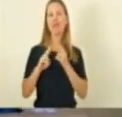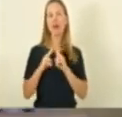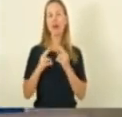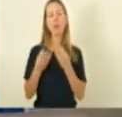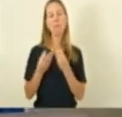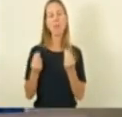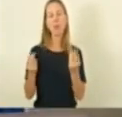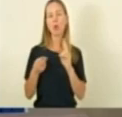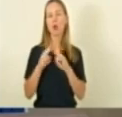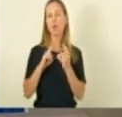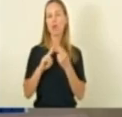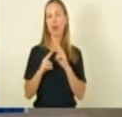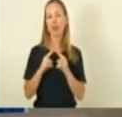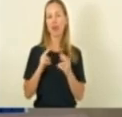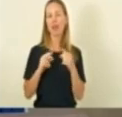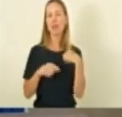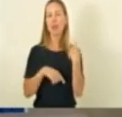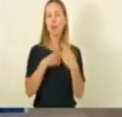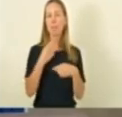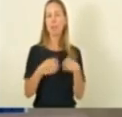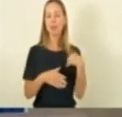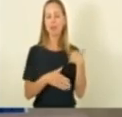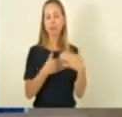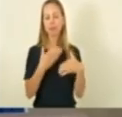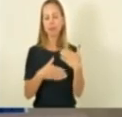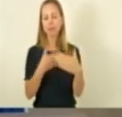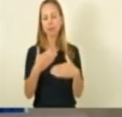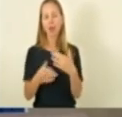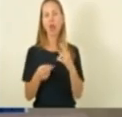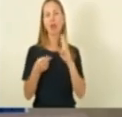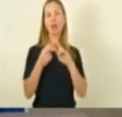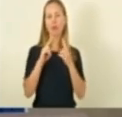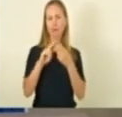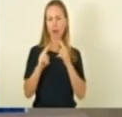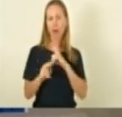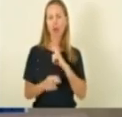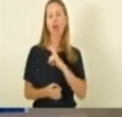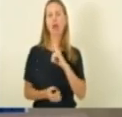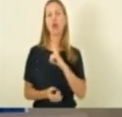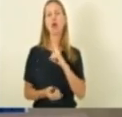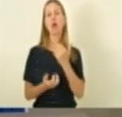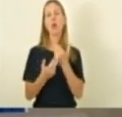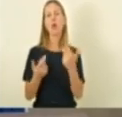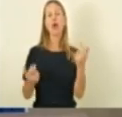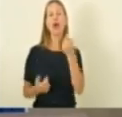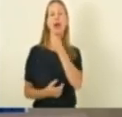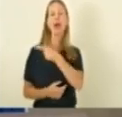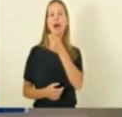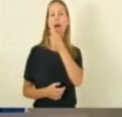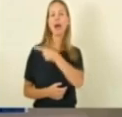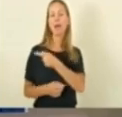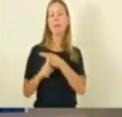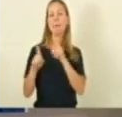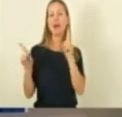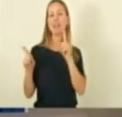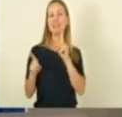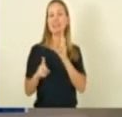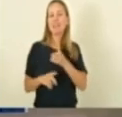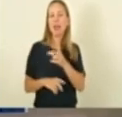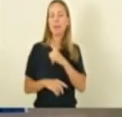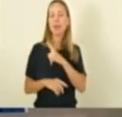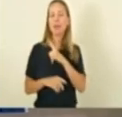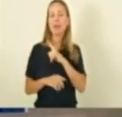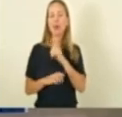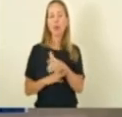Depois de um período, assim, eu não quero mais ver novela, porque, embora que novelas tenham coisas que às vezes são engraçadas e tal, mas sempre tem um lado